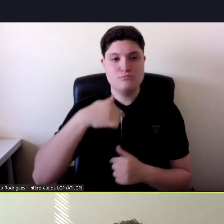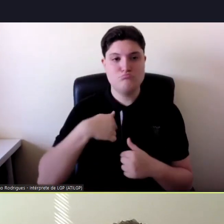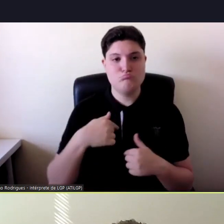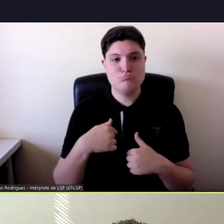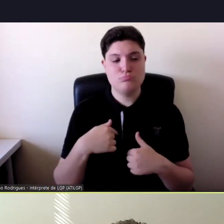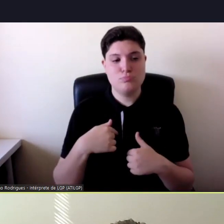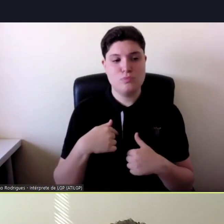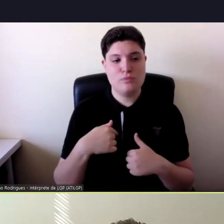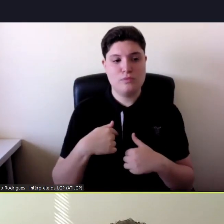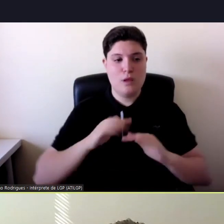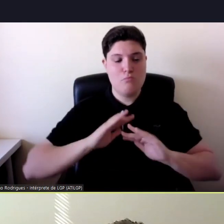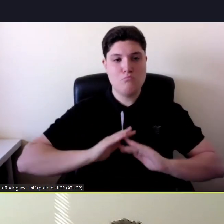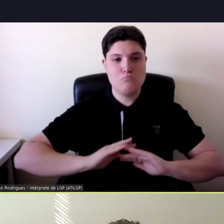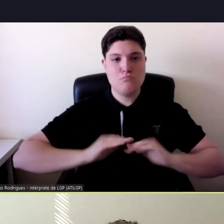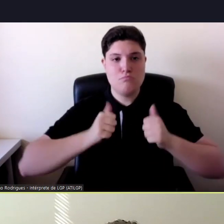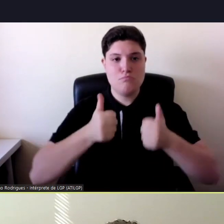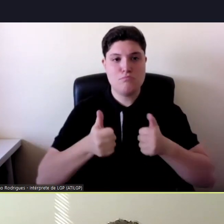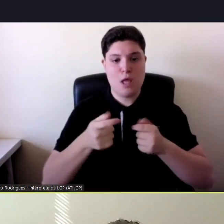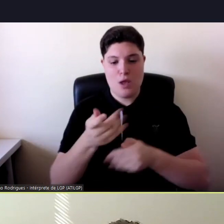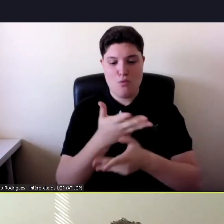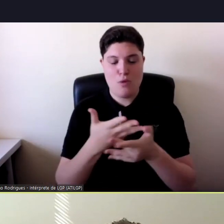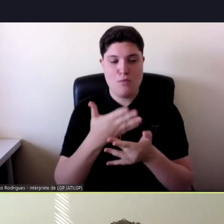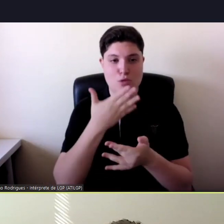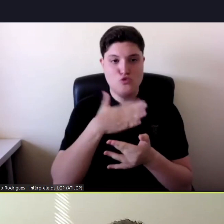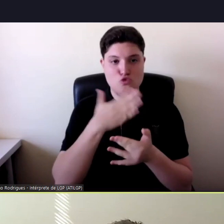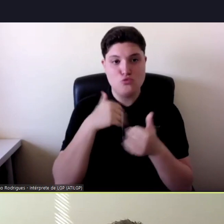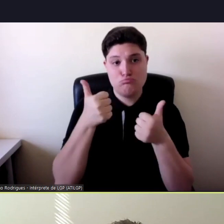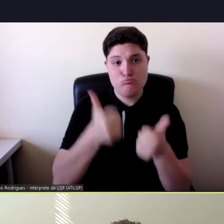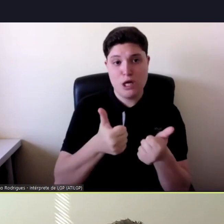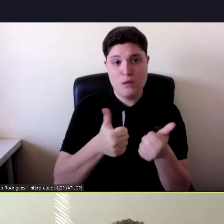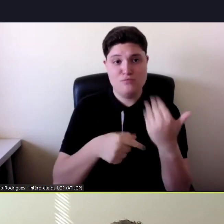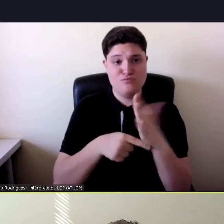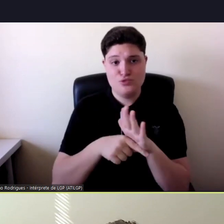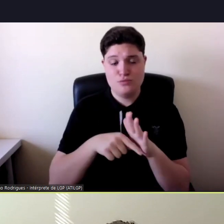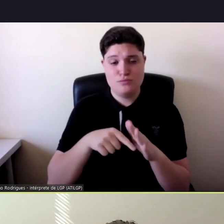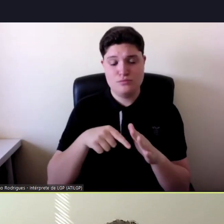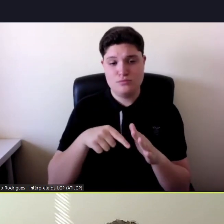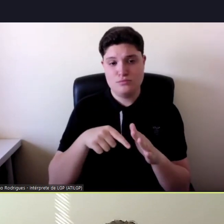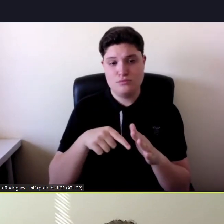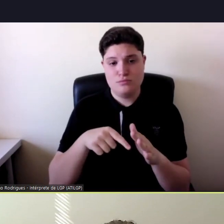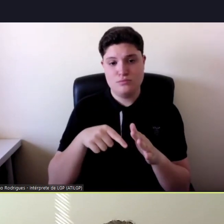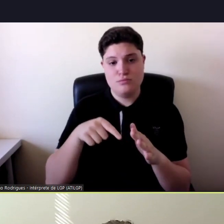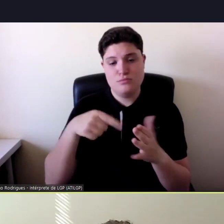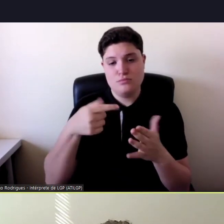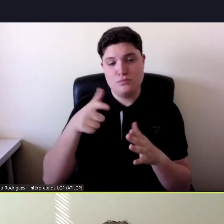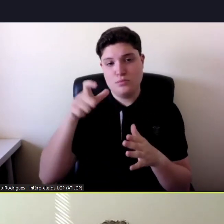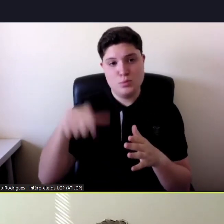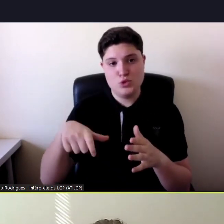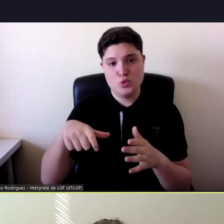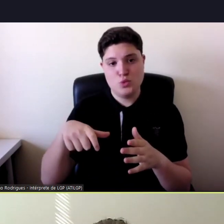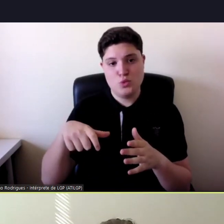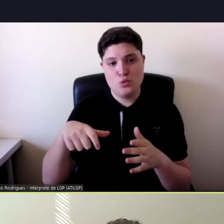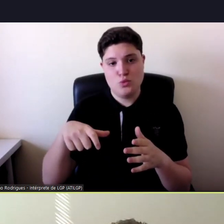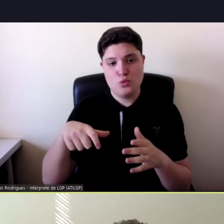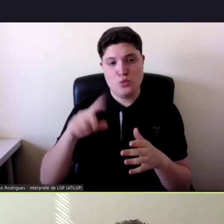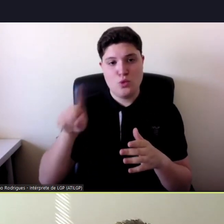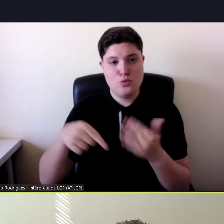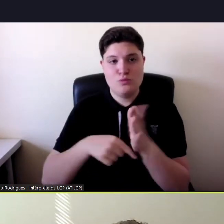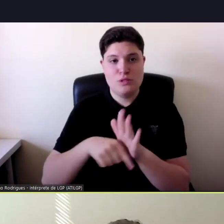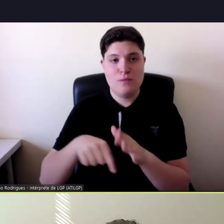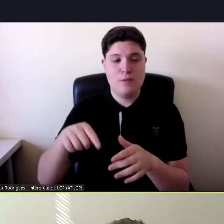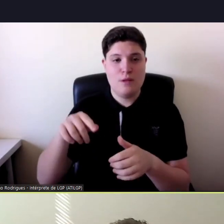de bem-estar económico é bem diferente do que considera um cidadão, por exemplo, na América